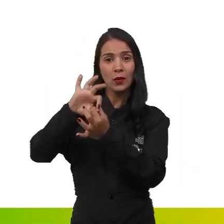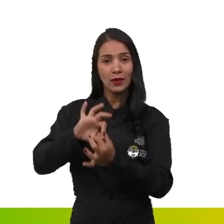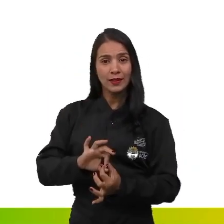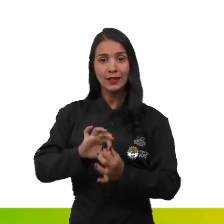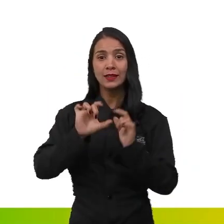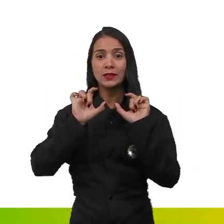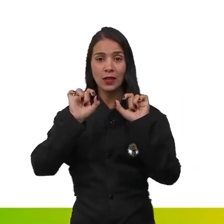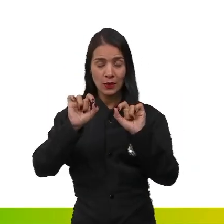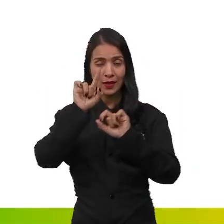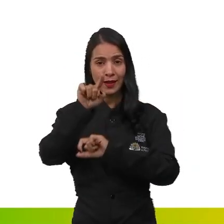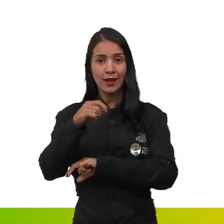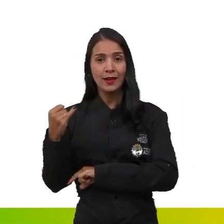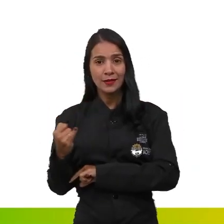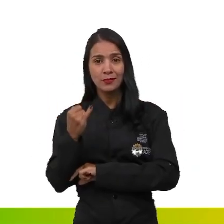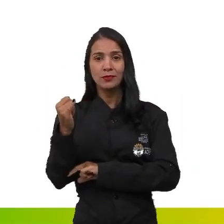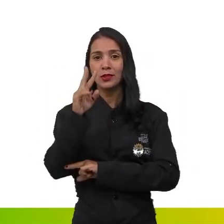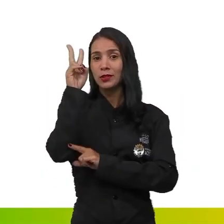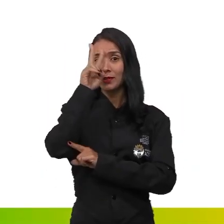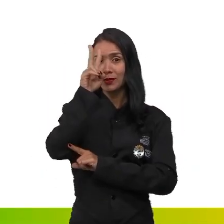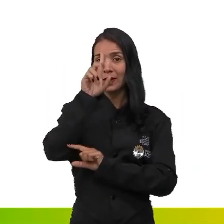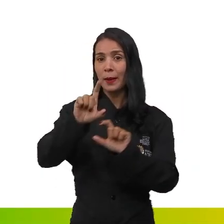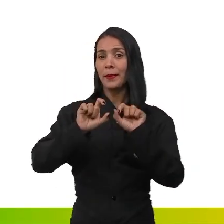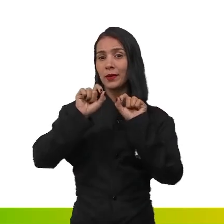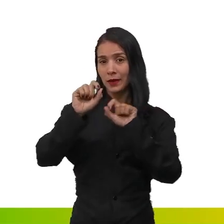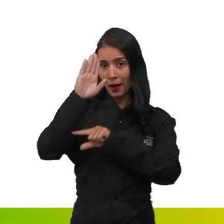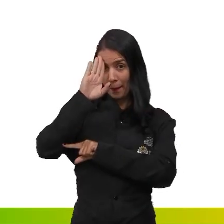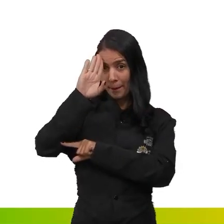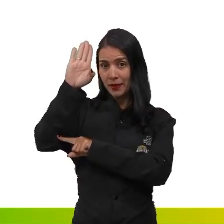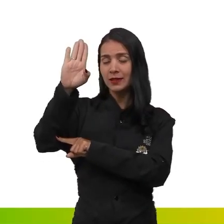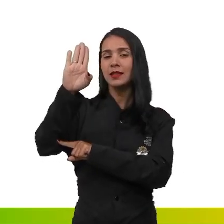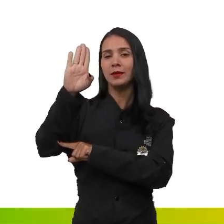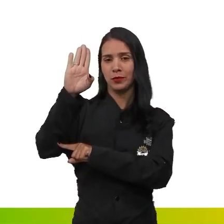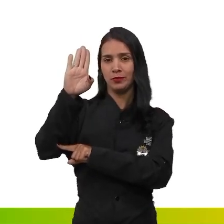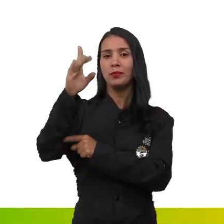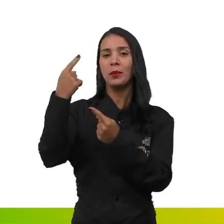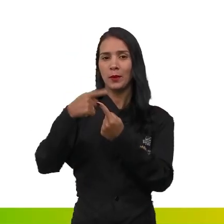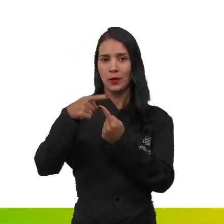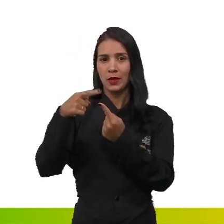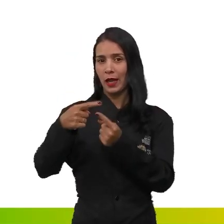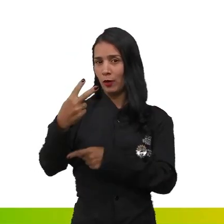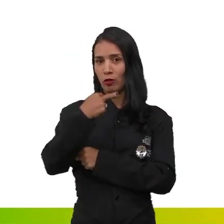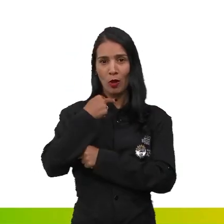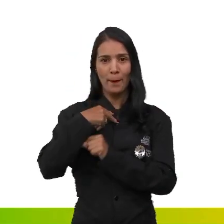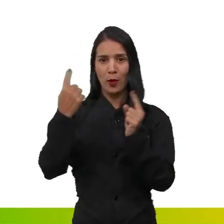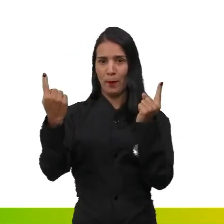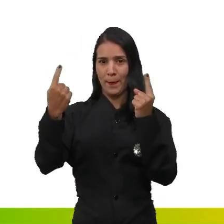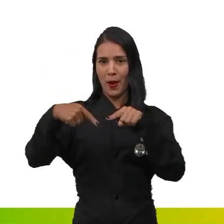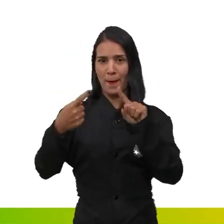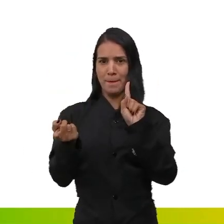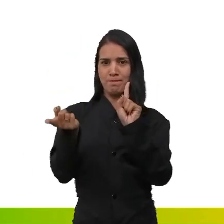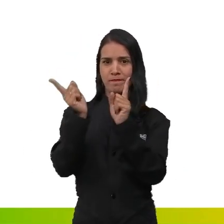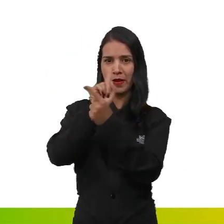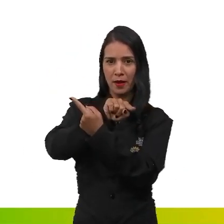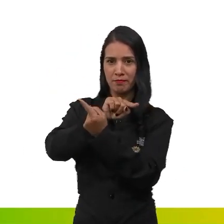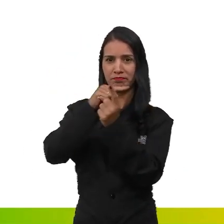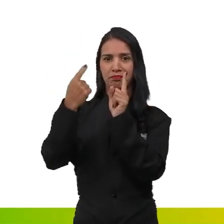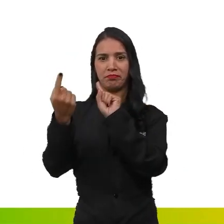nós relembrarmos aqui a questão dos princípios da não contradição, em que o meu texto não pode ter